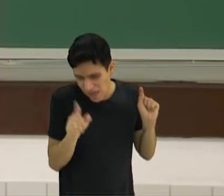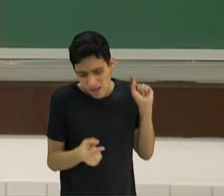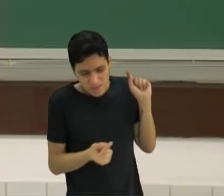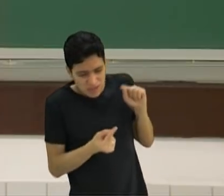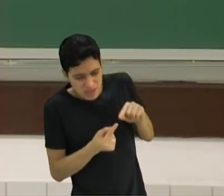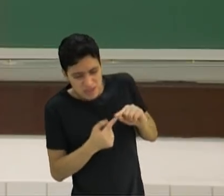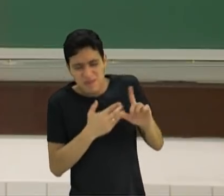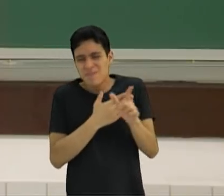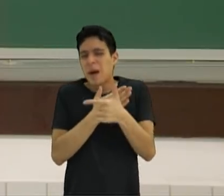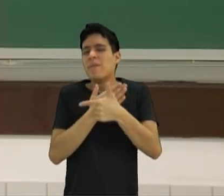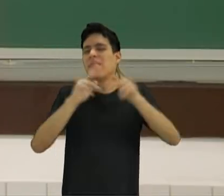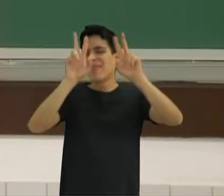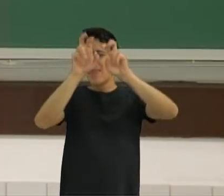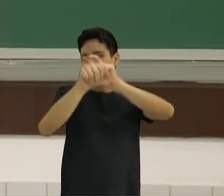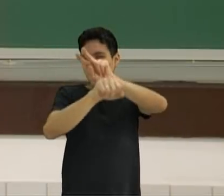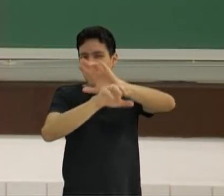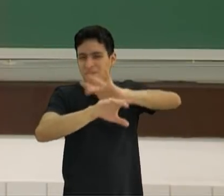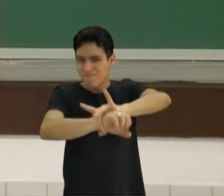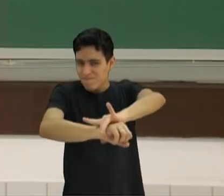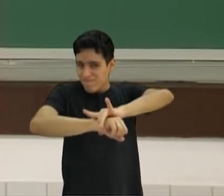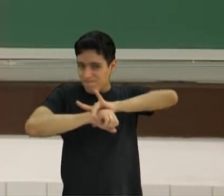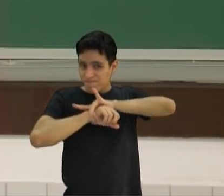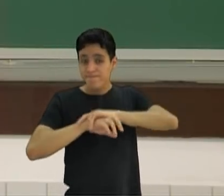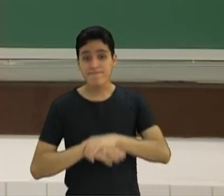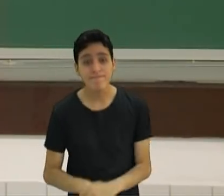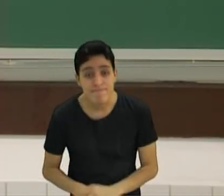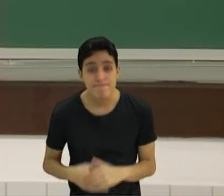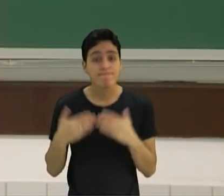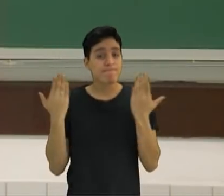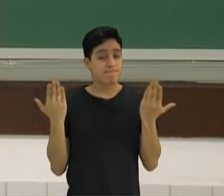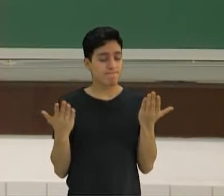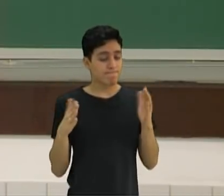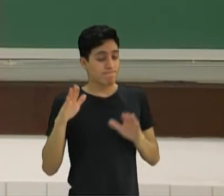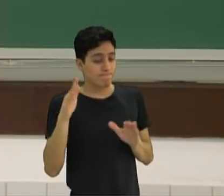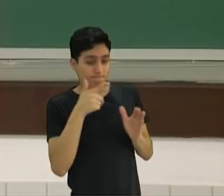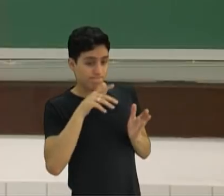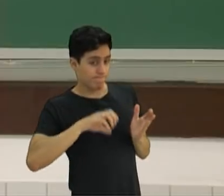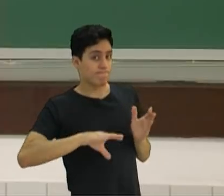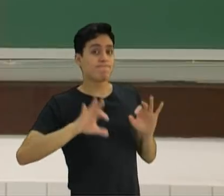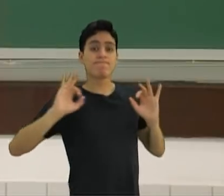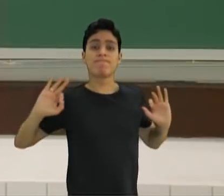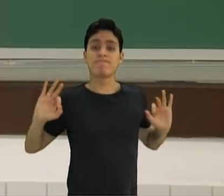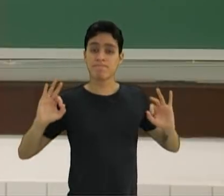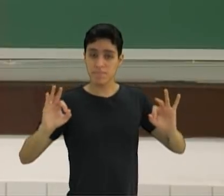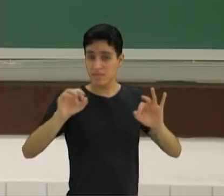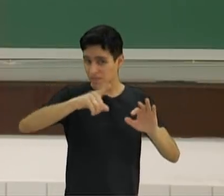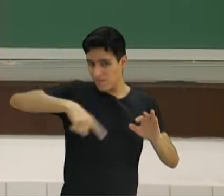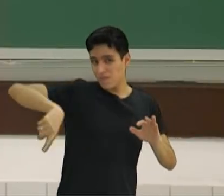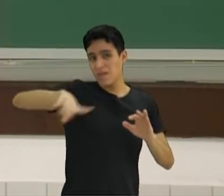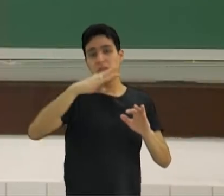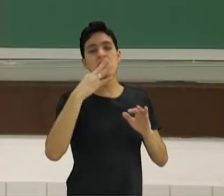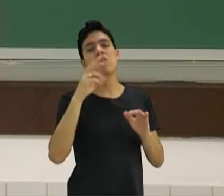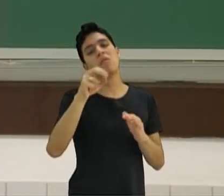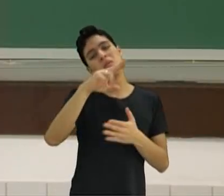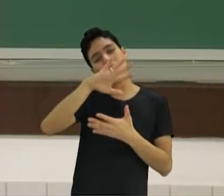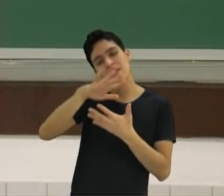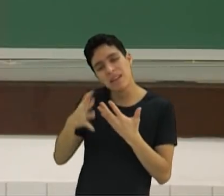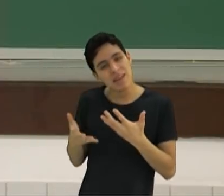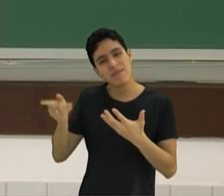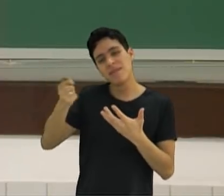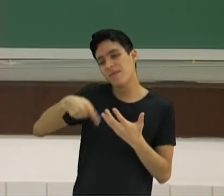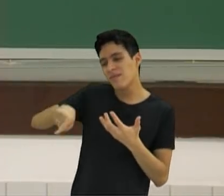esse papel de proteção. Talvez, né, em língua portuguesa mesmo você conheça algo assim, que você use com